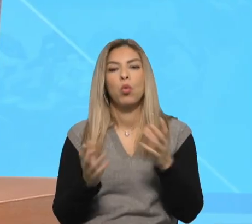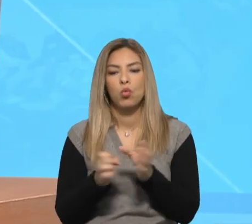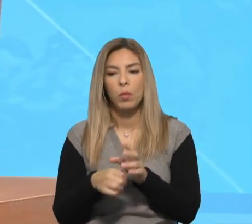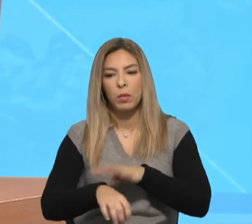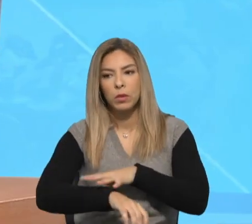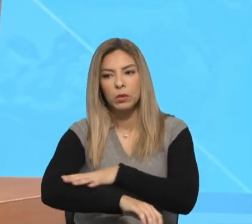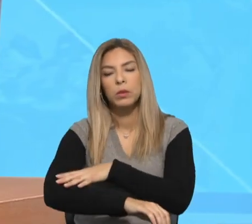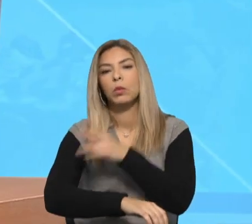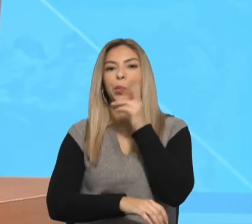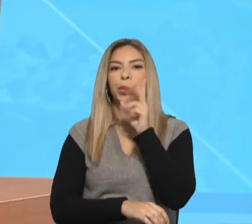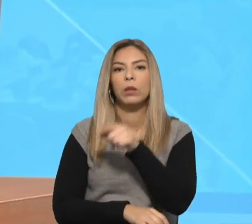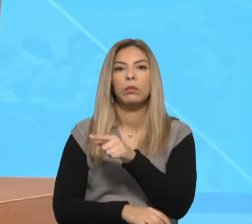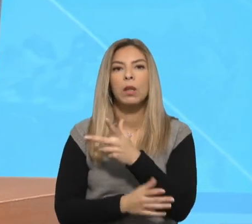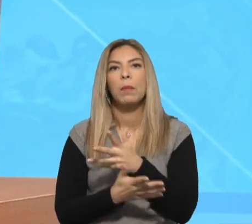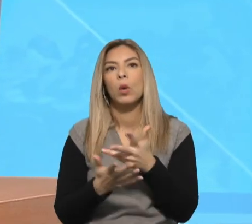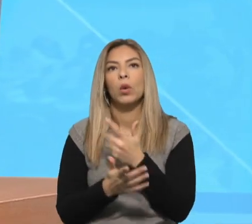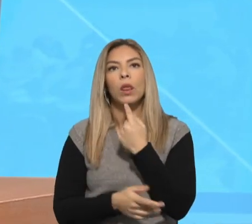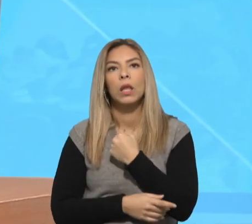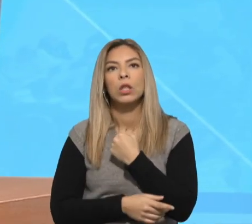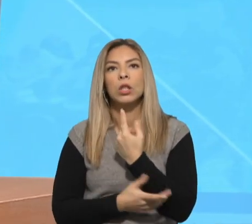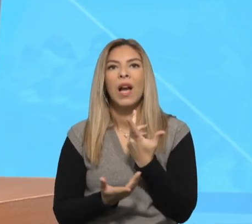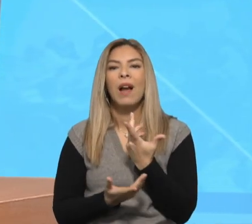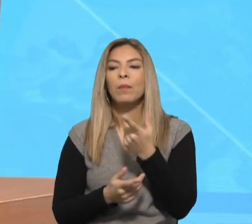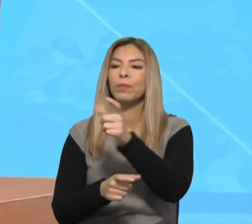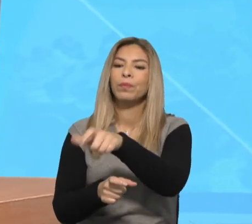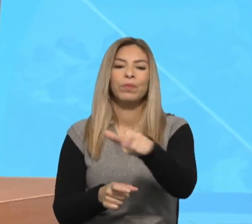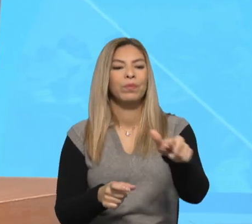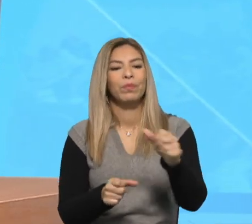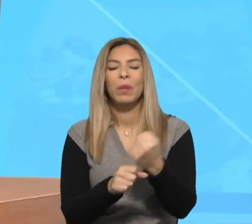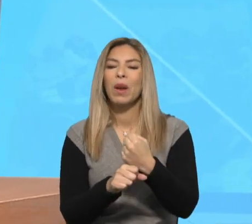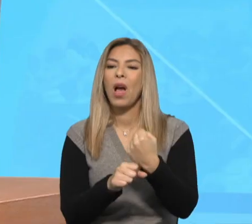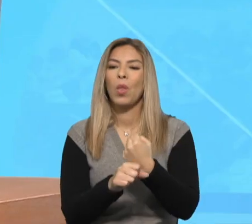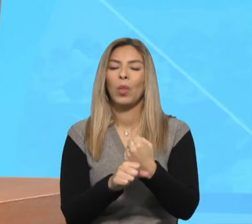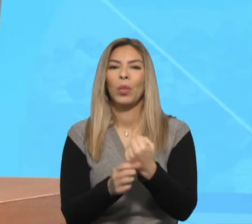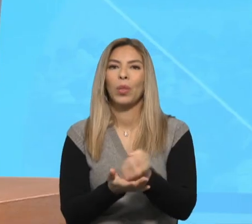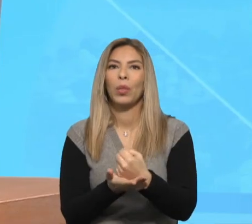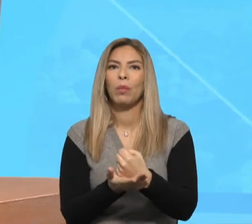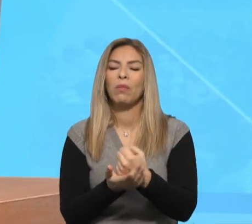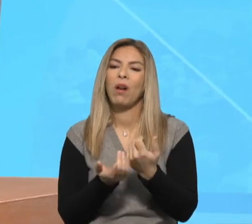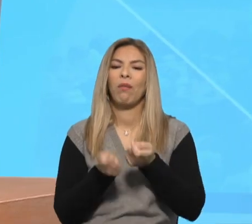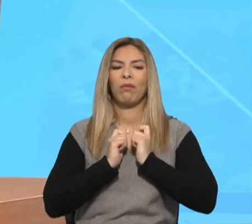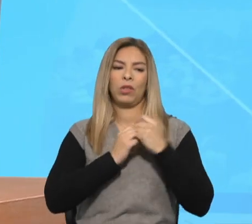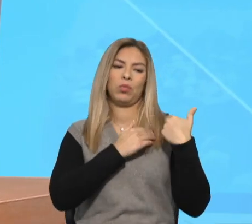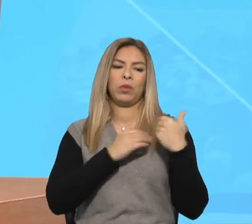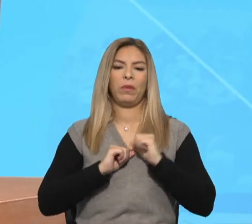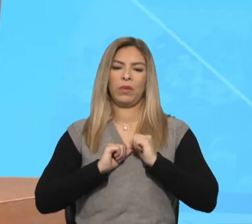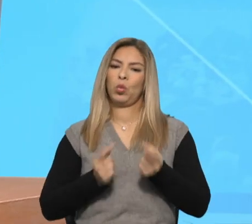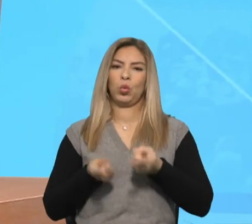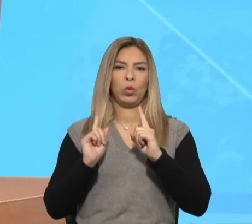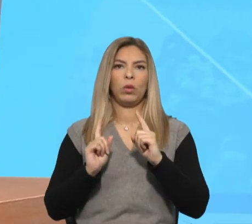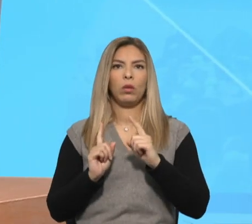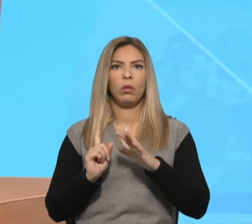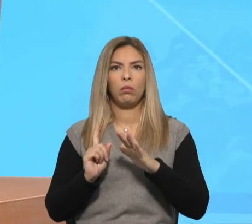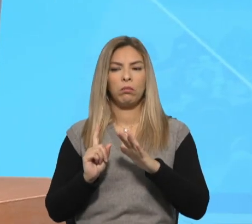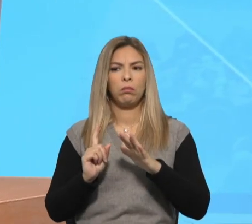e os gerentes dizem que a pobreza dos seus trabalhadores não é responsabilidade sua, mas nós estamos a dizer que